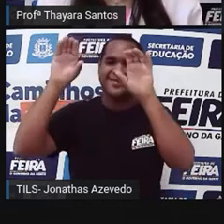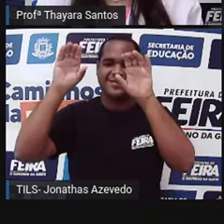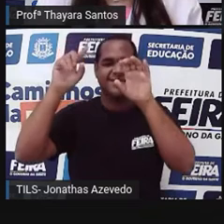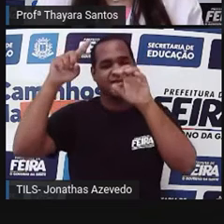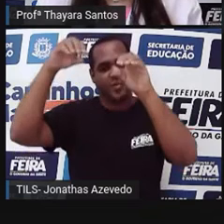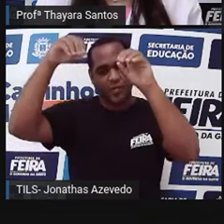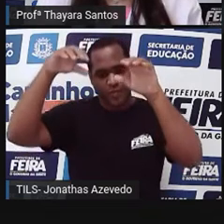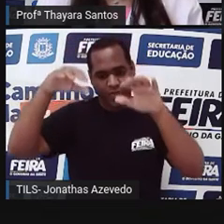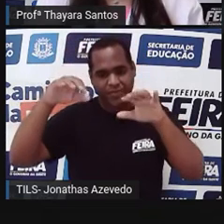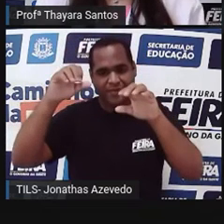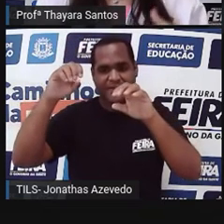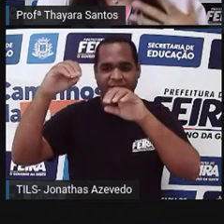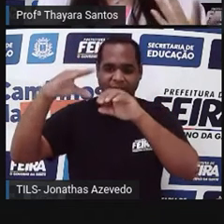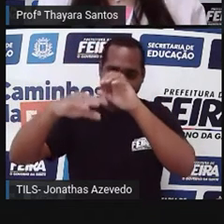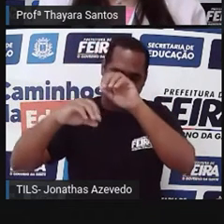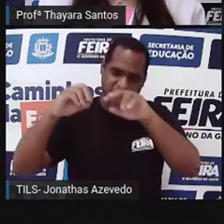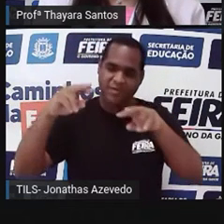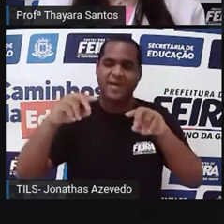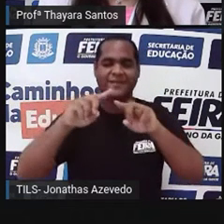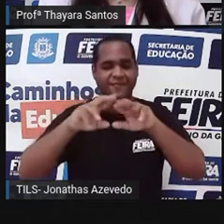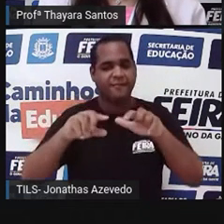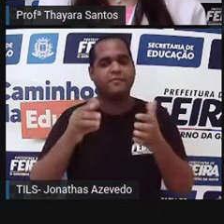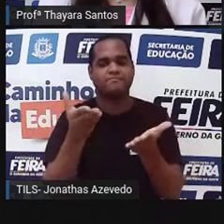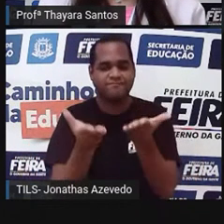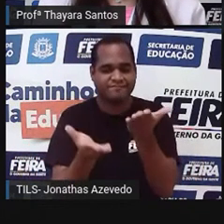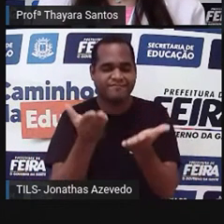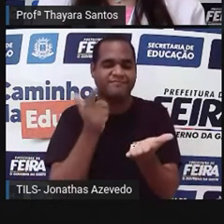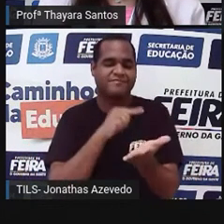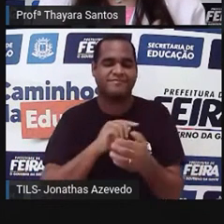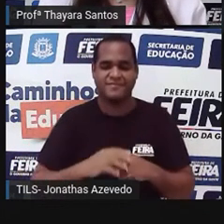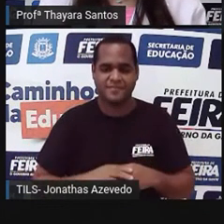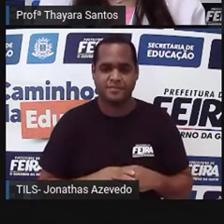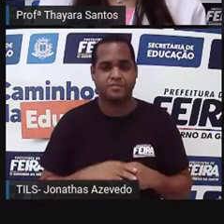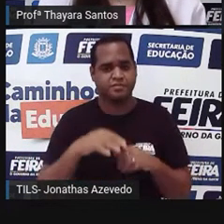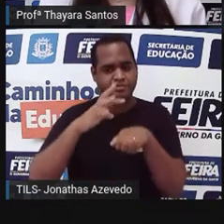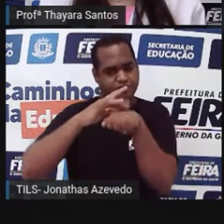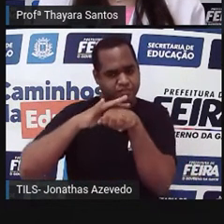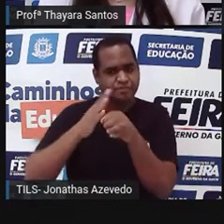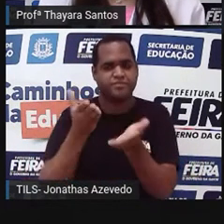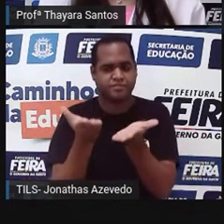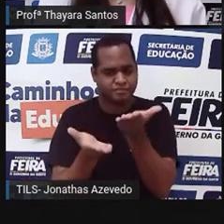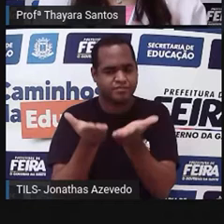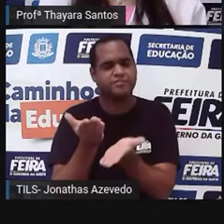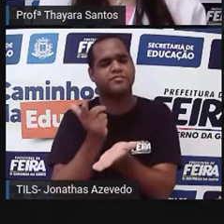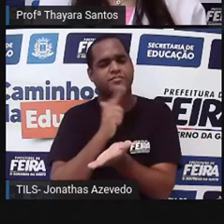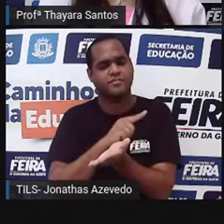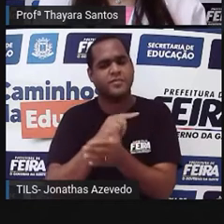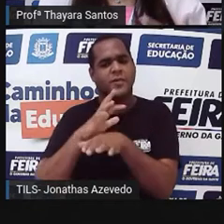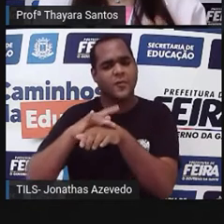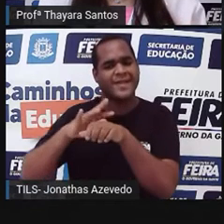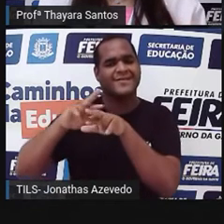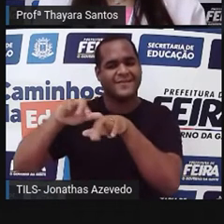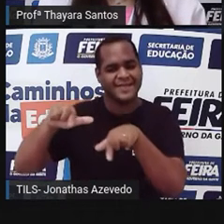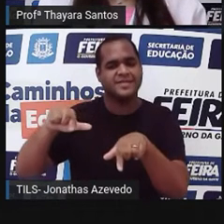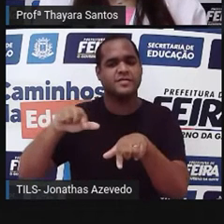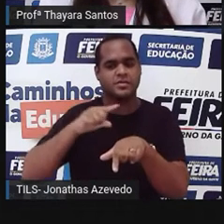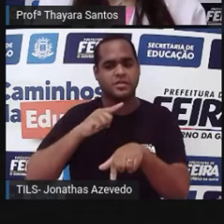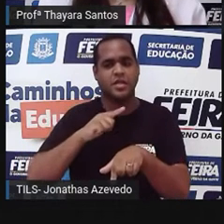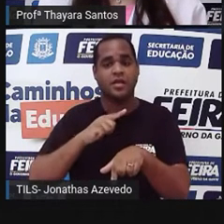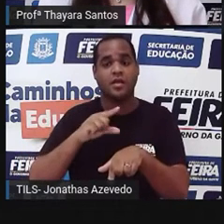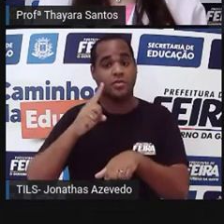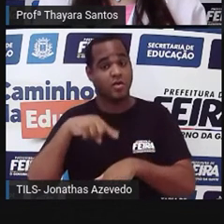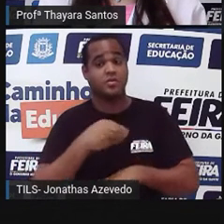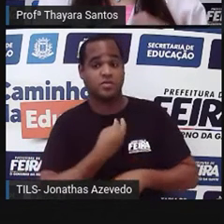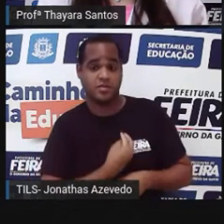regulando essa temperatura. A gente pode também citar a regulação de doenças, de patógenos. A gente tem seres vivos,